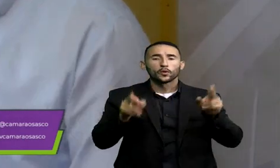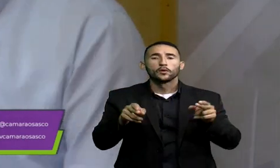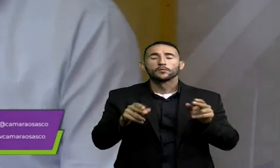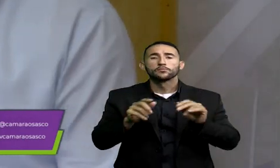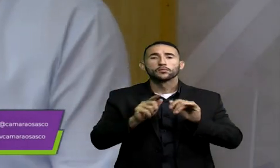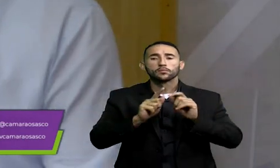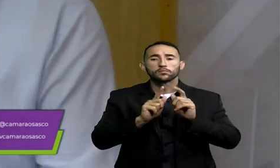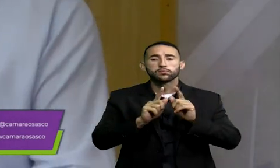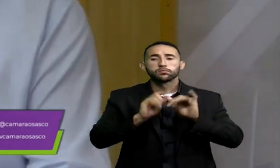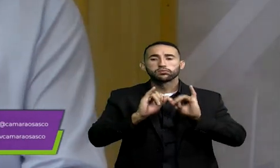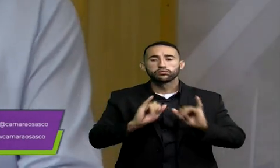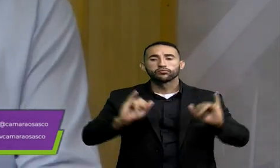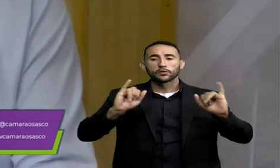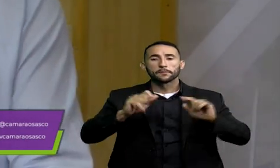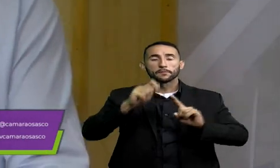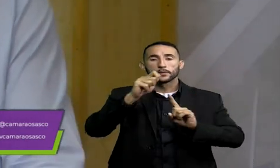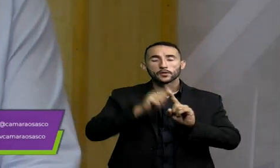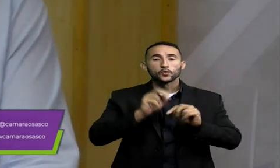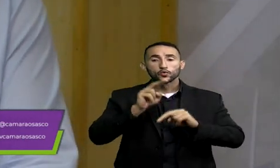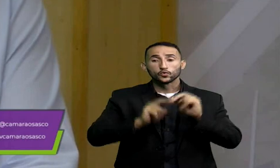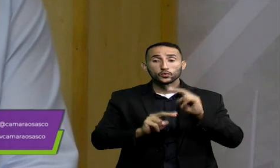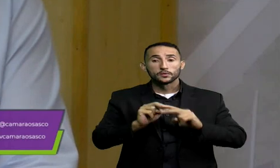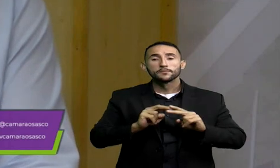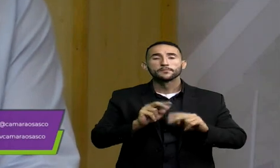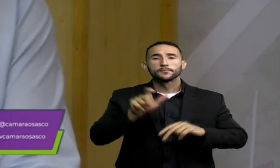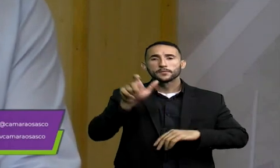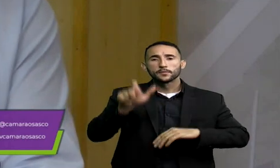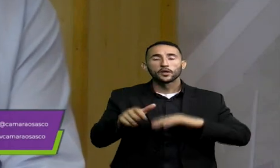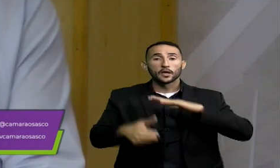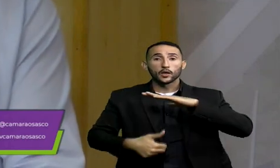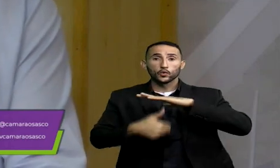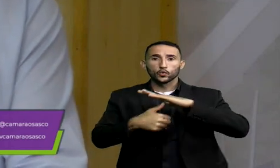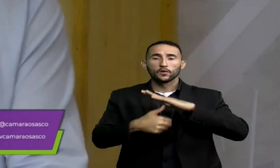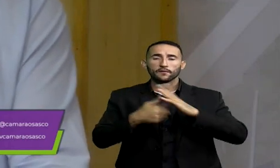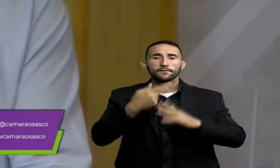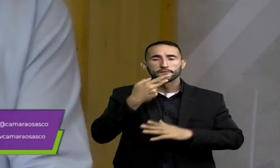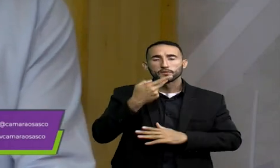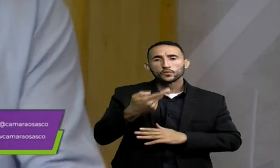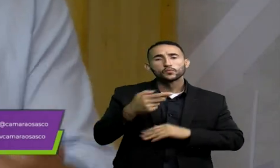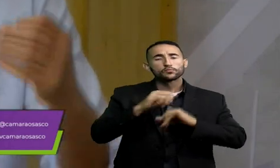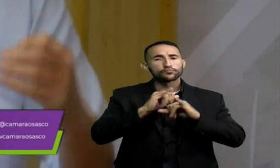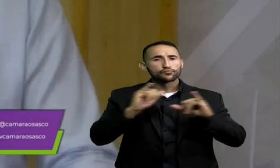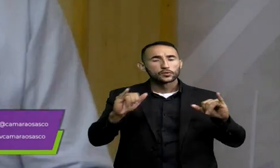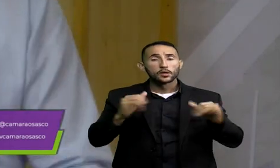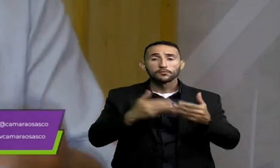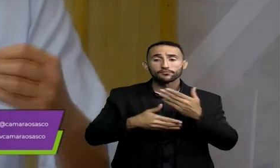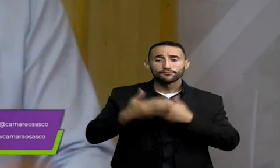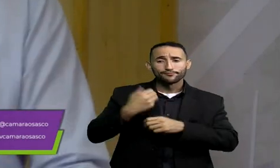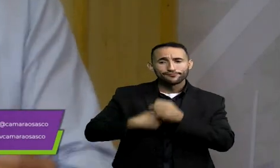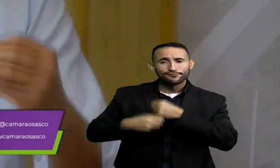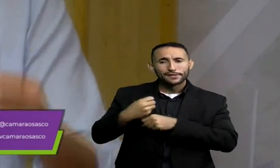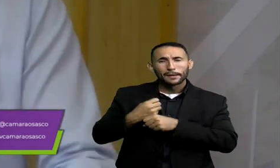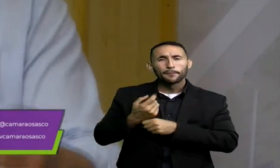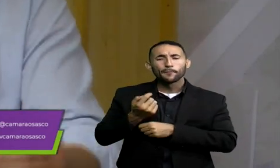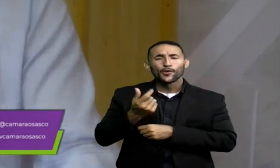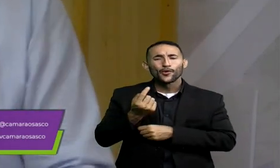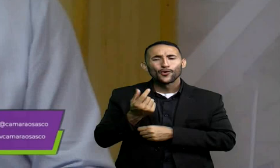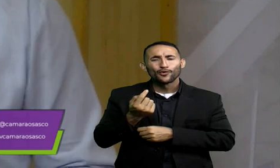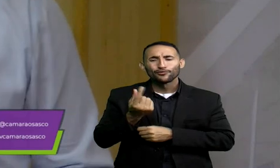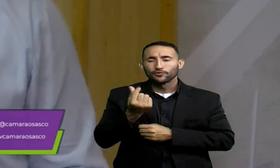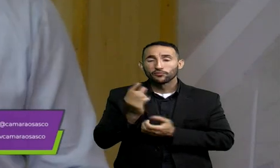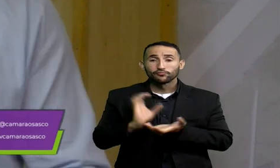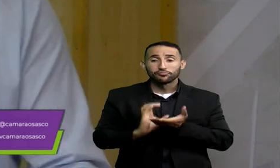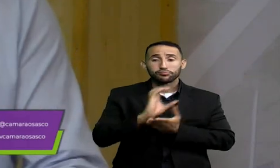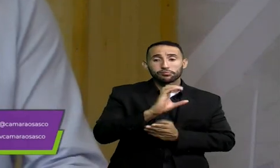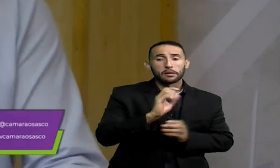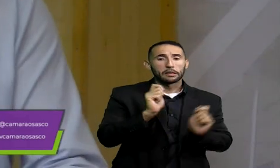junho desse ano a reitora da Unifesp relatou que nos últimos anos a instituição recebeu poucos recursos para investimento